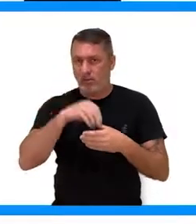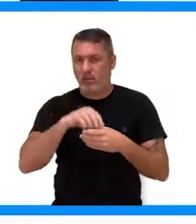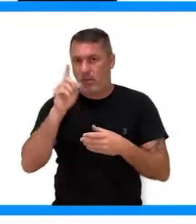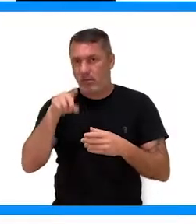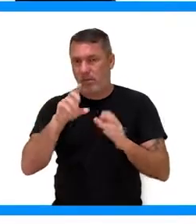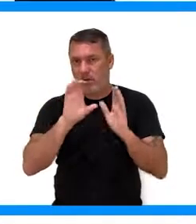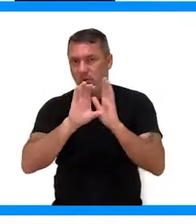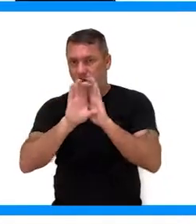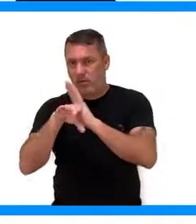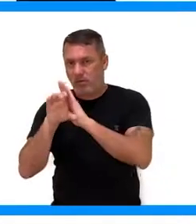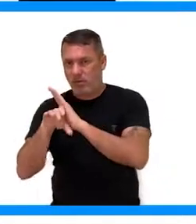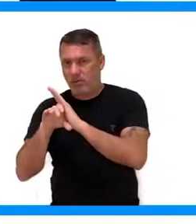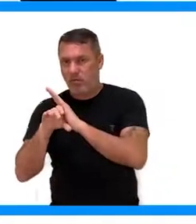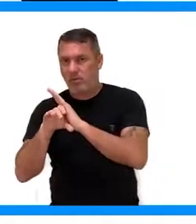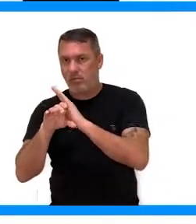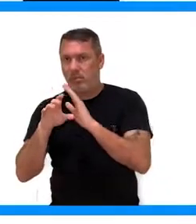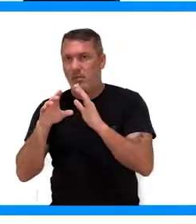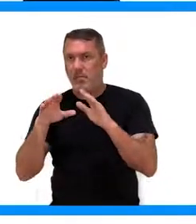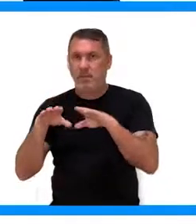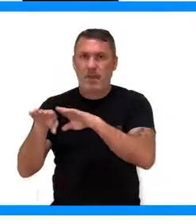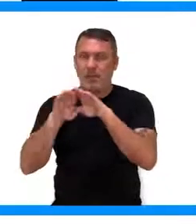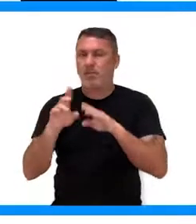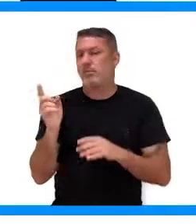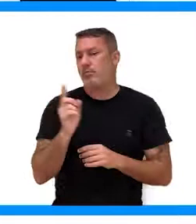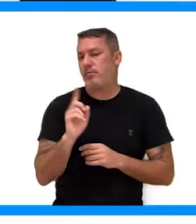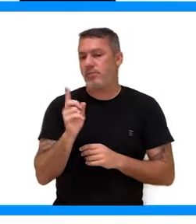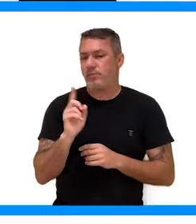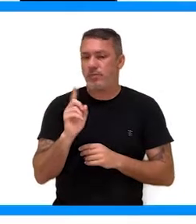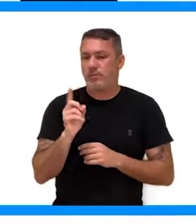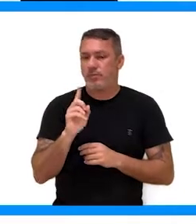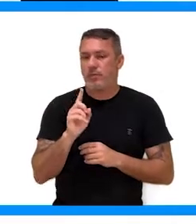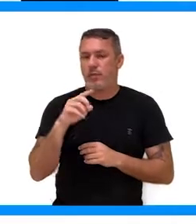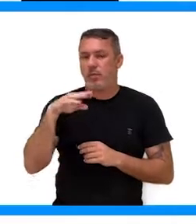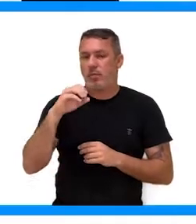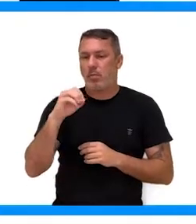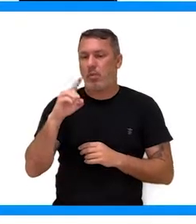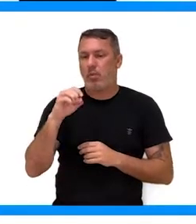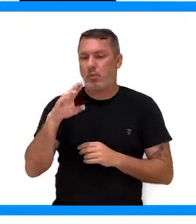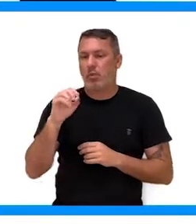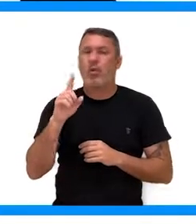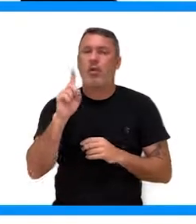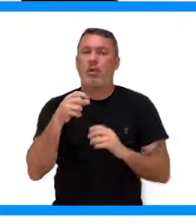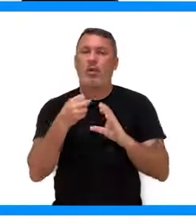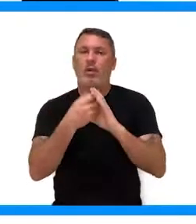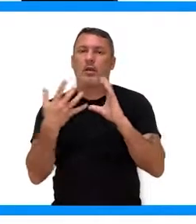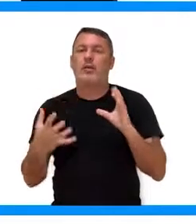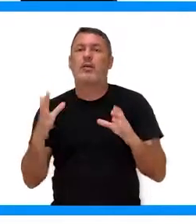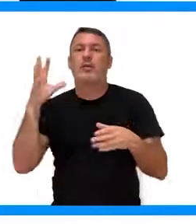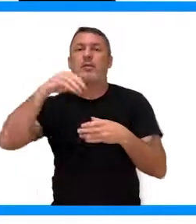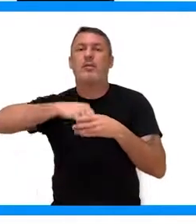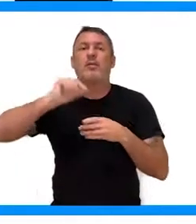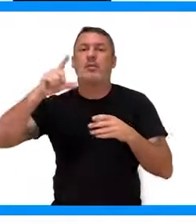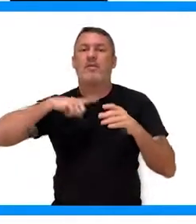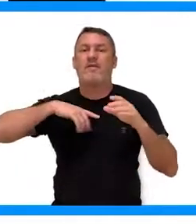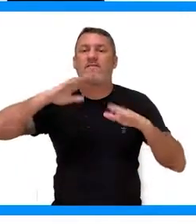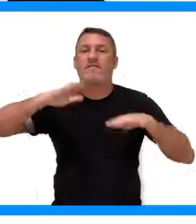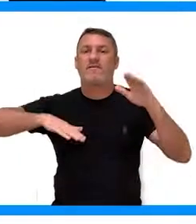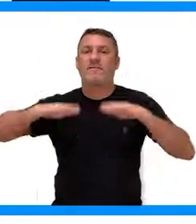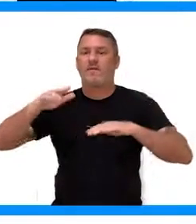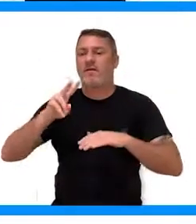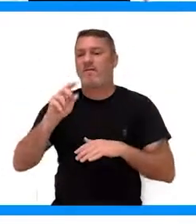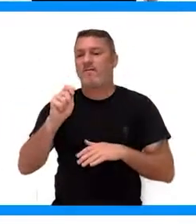queremos pegar esse conceito e entender de maneira totalmente padronizada. Não. Os módulos eles vão ser caracterizados de acordo